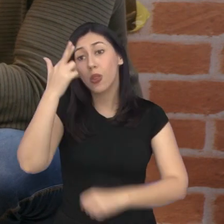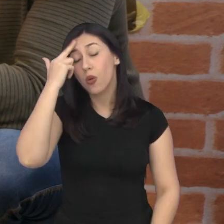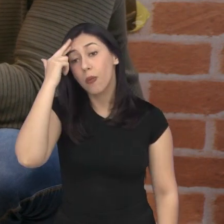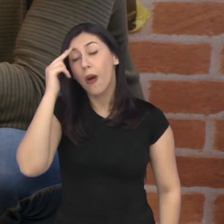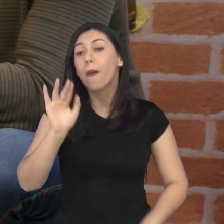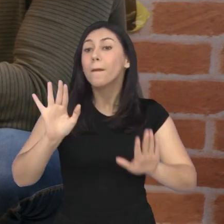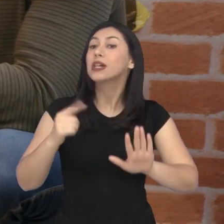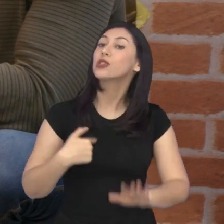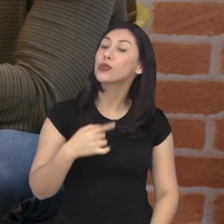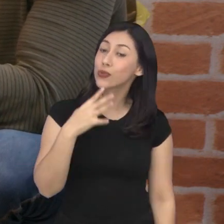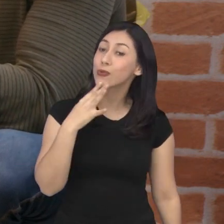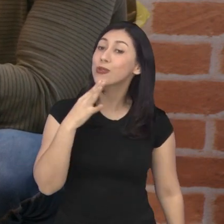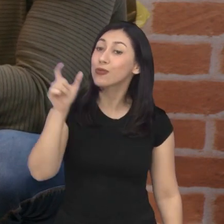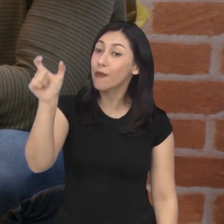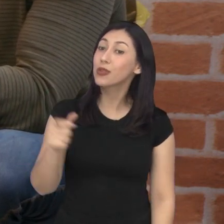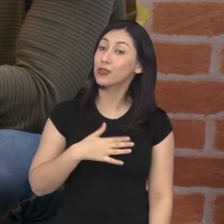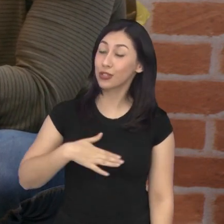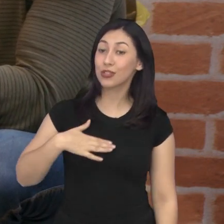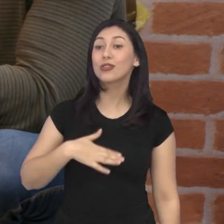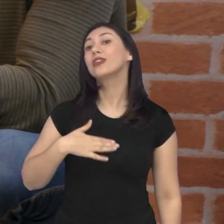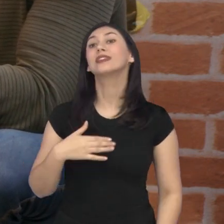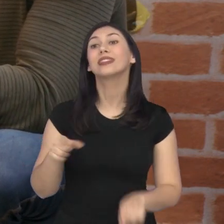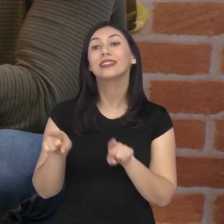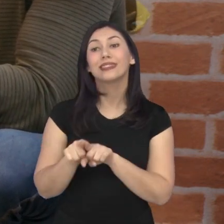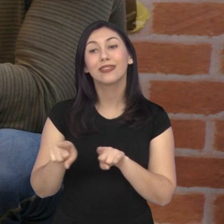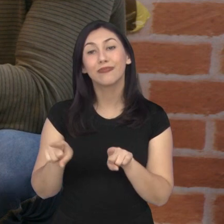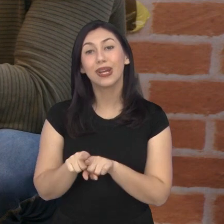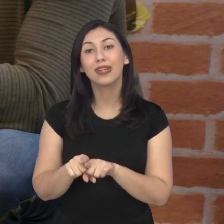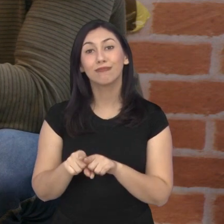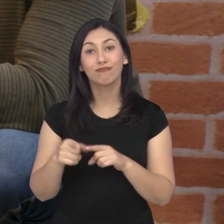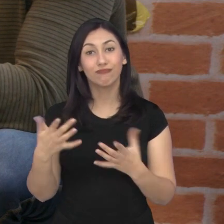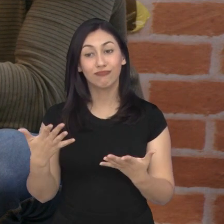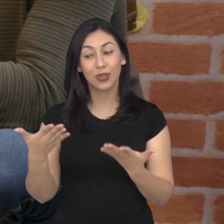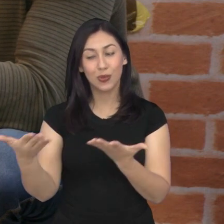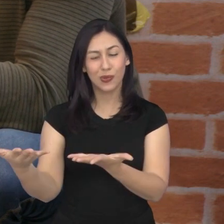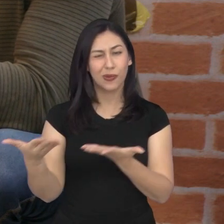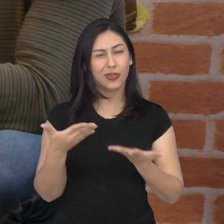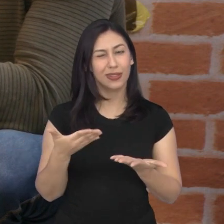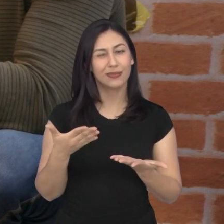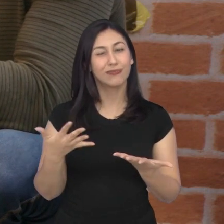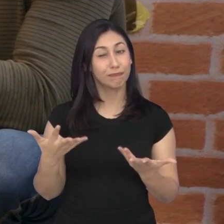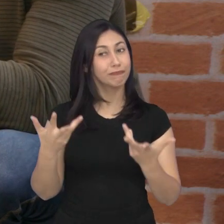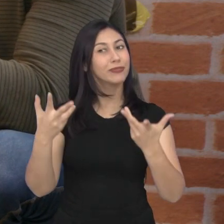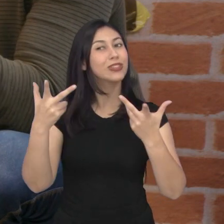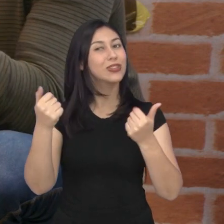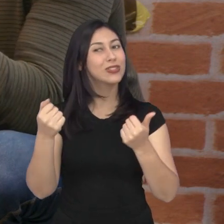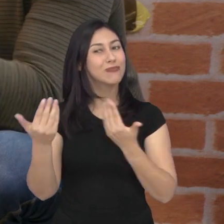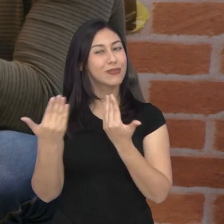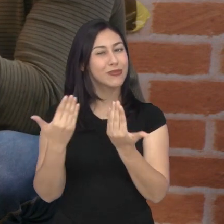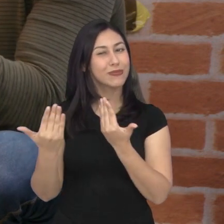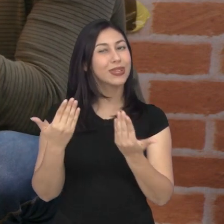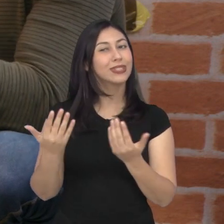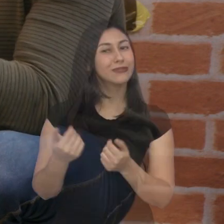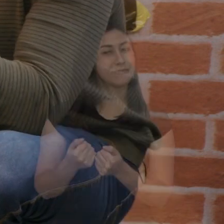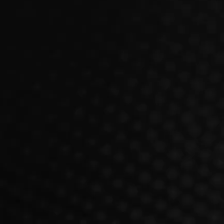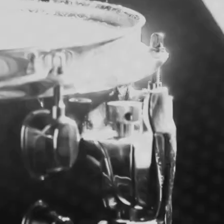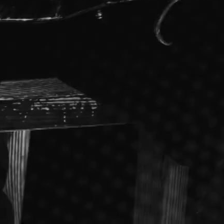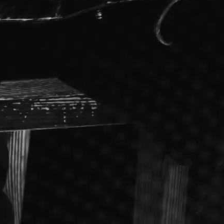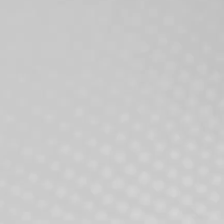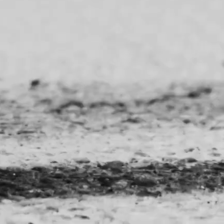Mas eu conheço, sim, uma pessoa que gosta de água gelada. Inclusive, eu acho que ele seria uma ótima pessoa para vir trocar uma ideia com a gente aqui.